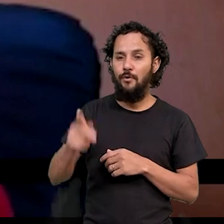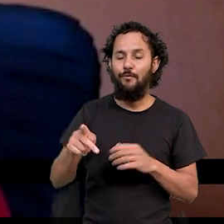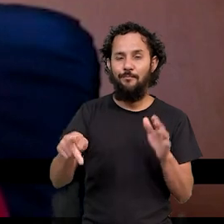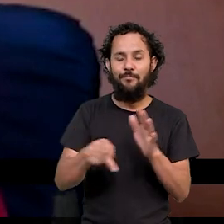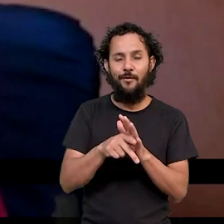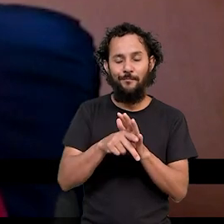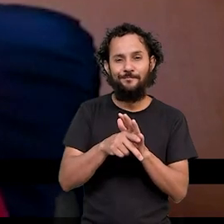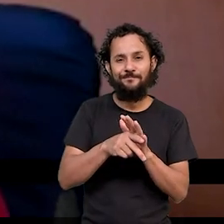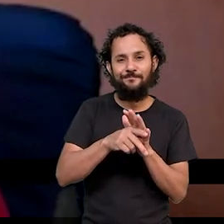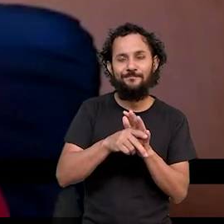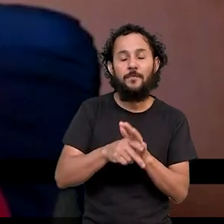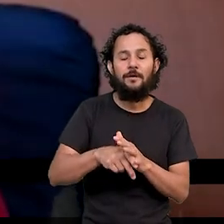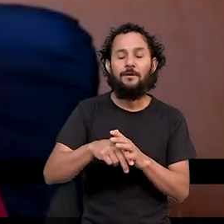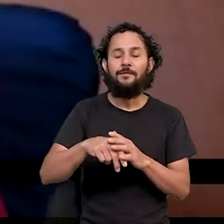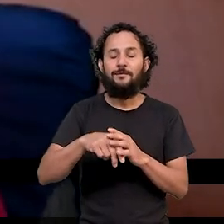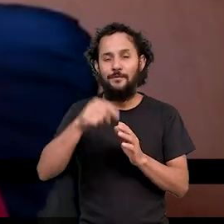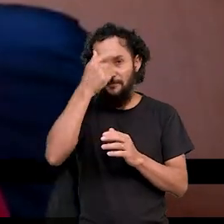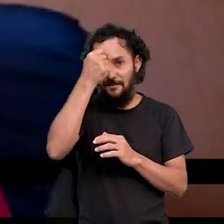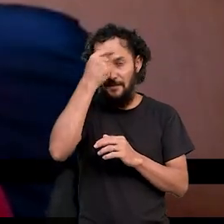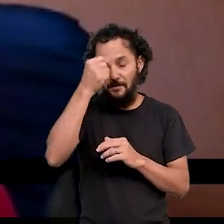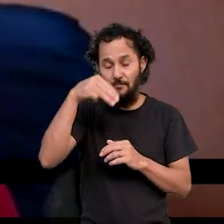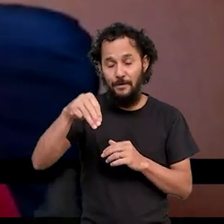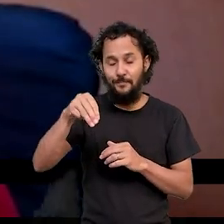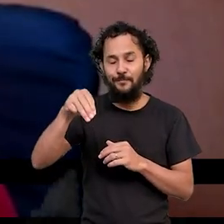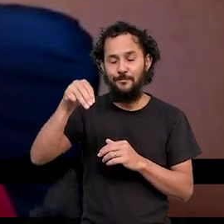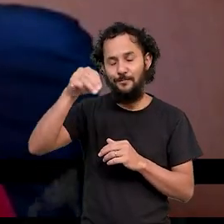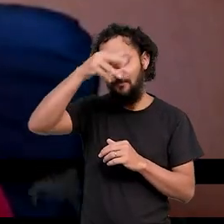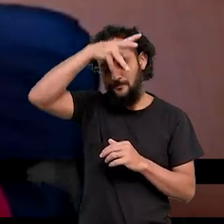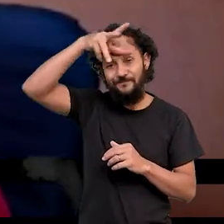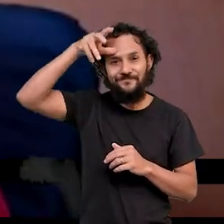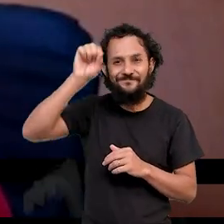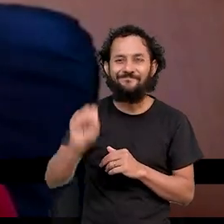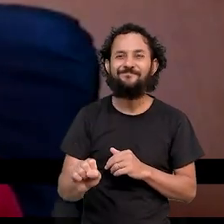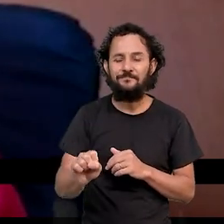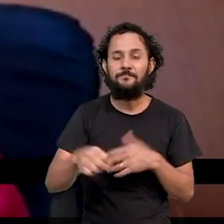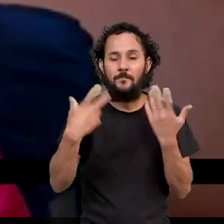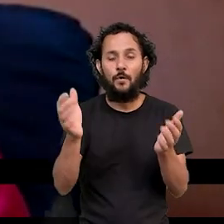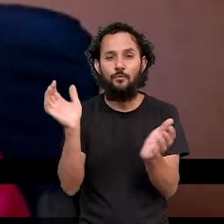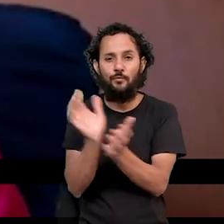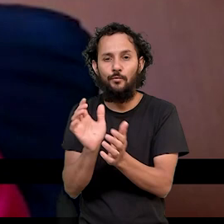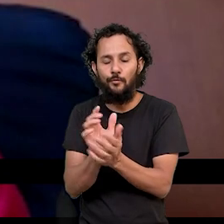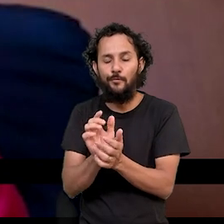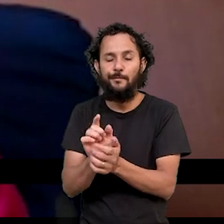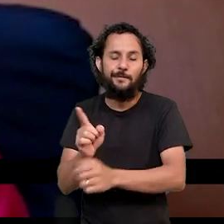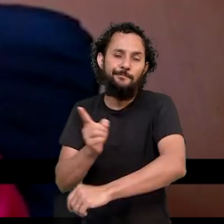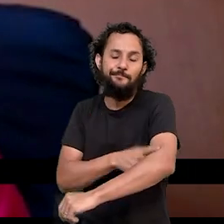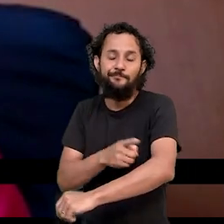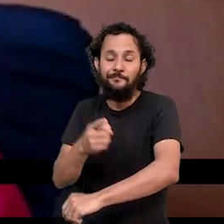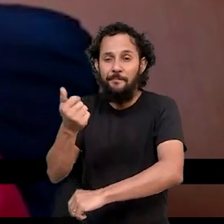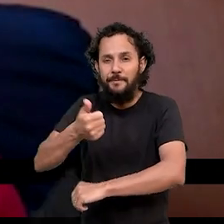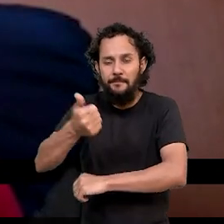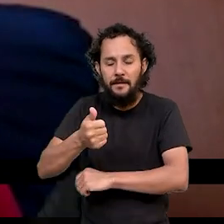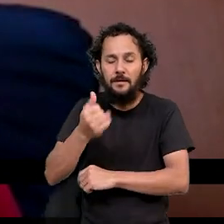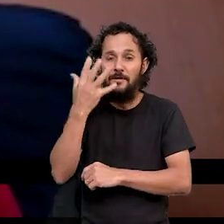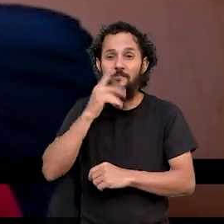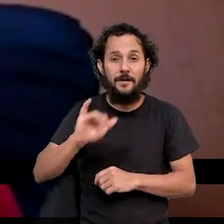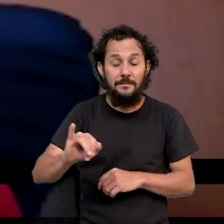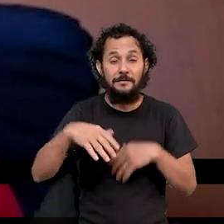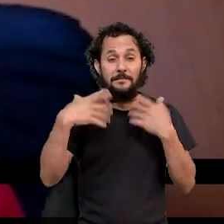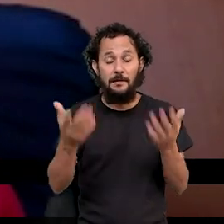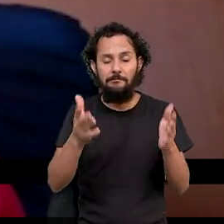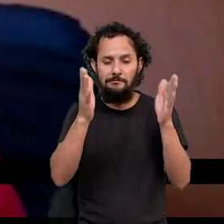aposentada da Universidade Federal de Mato Grosso do Sul e também membro da Rede Nacional de Primeira Infância.